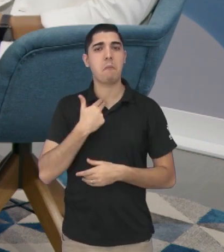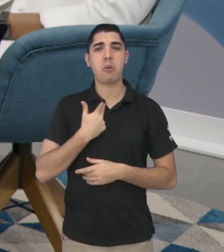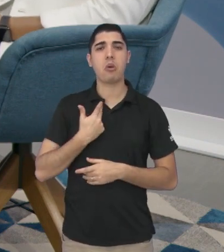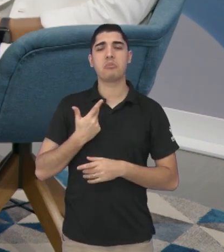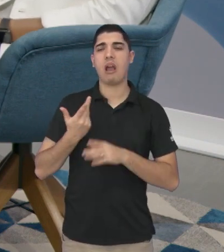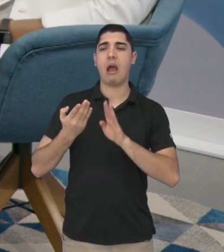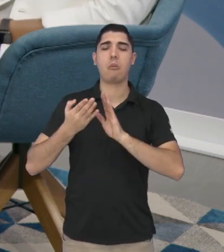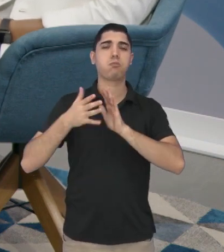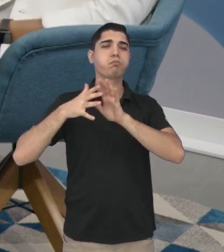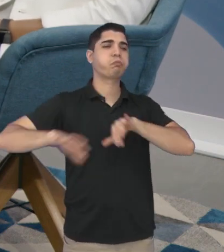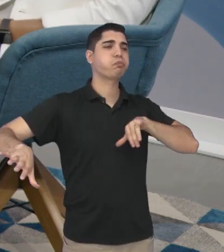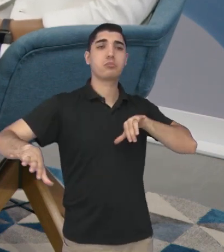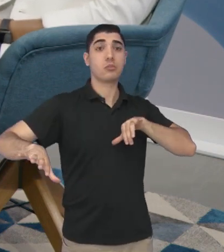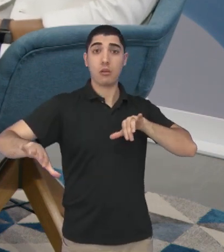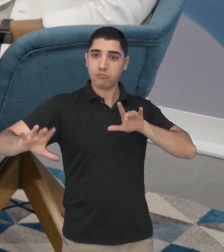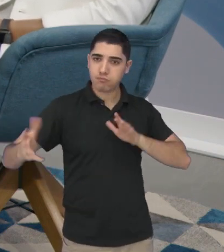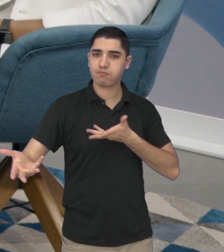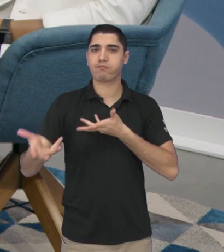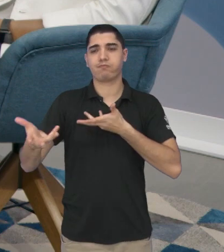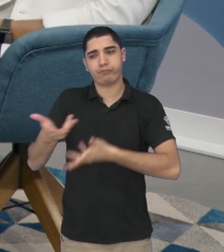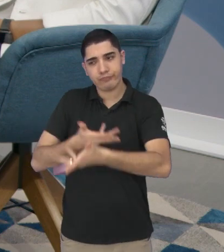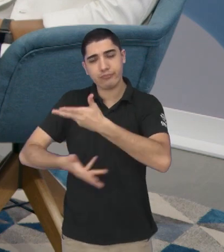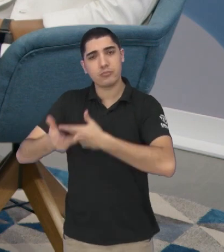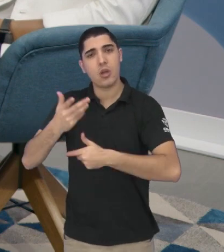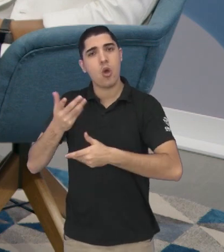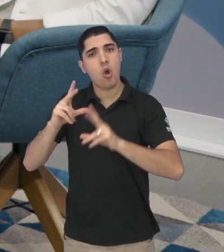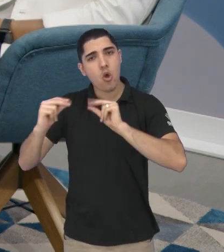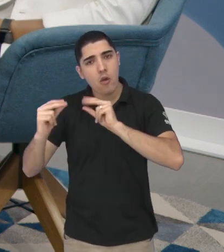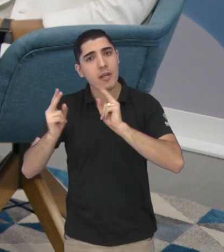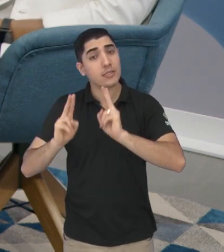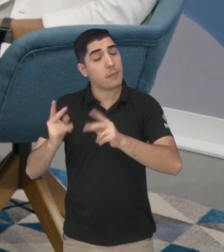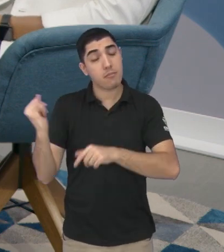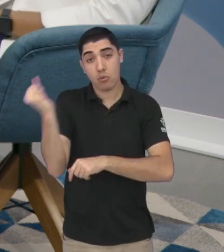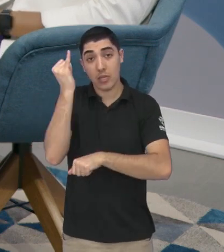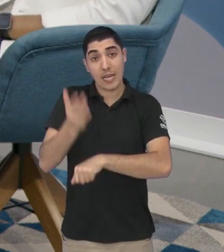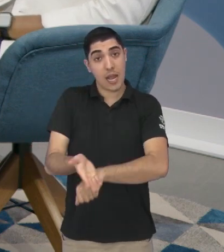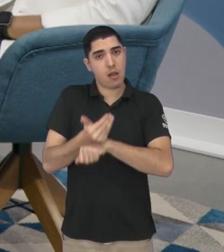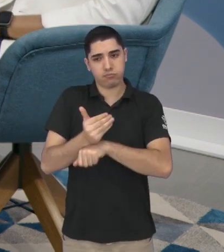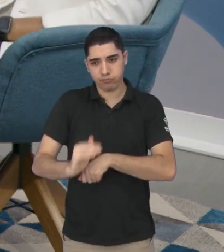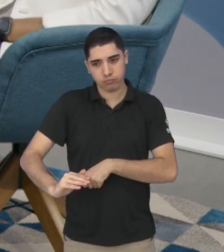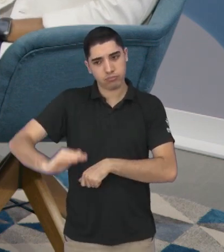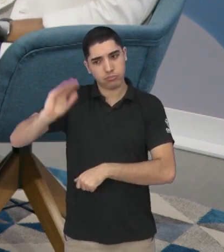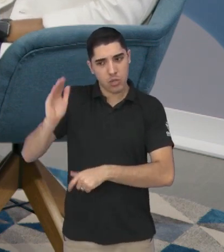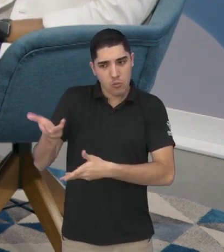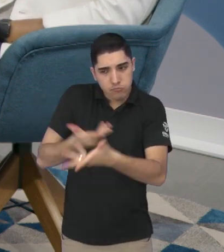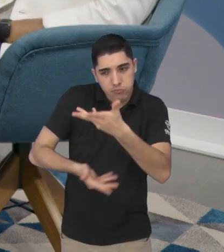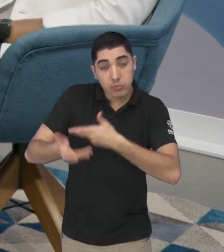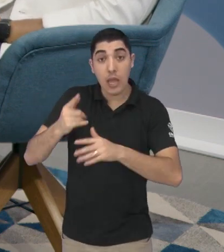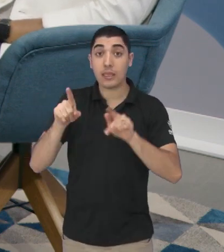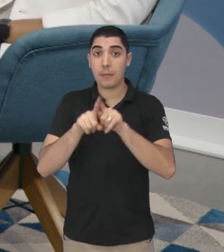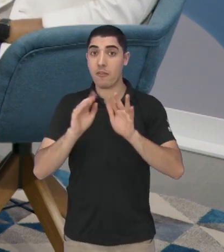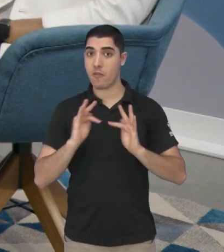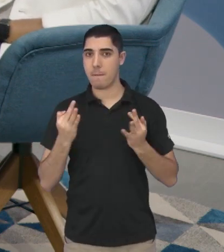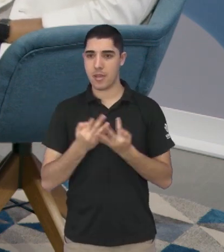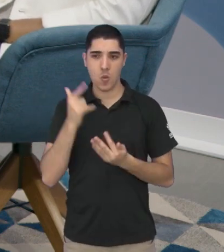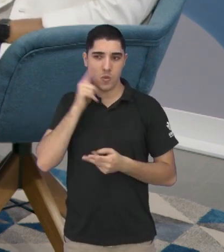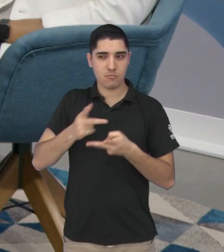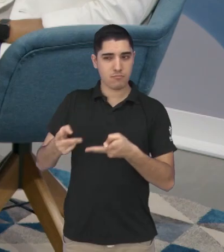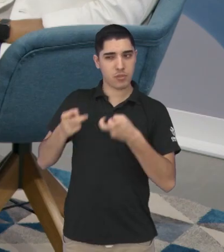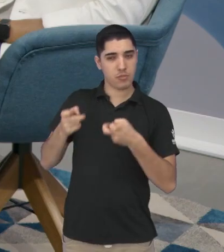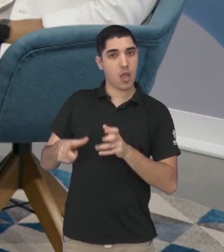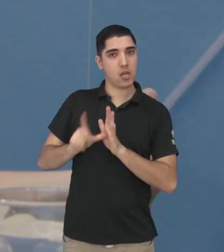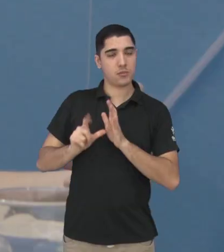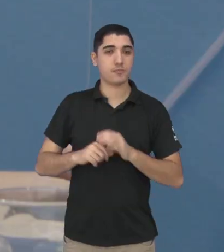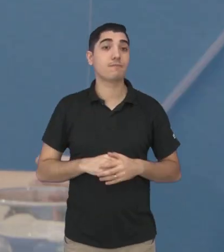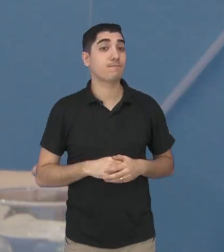por isso que o diálogo é tão importante, né, desde cedo, que as famílias conversem sobre esse assunto, até para ficar mais fácil de identificar, né? E é tão